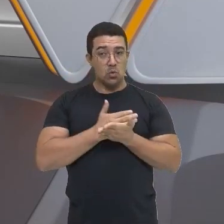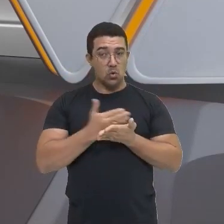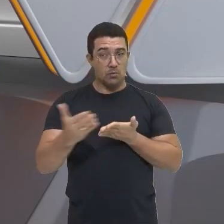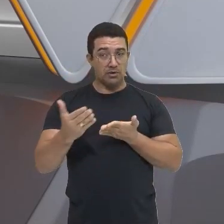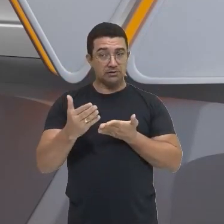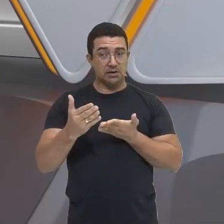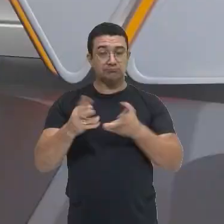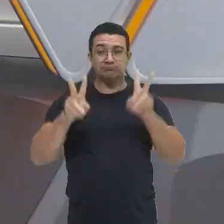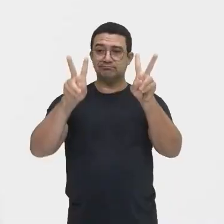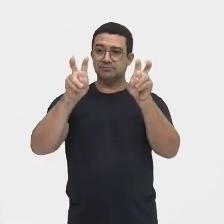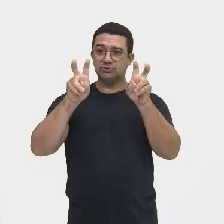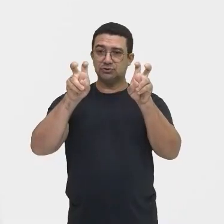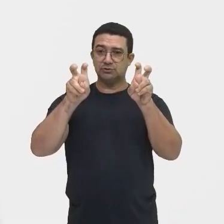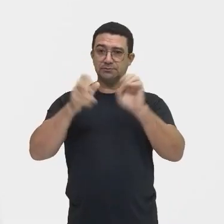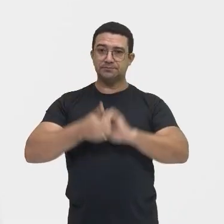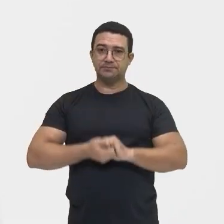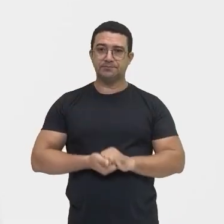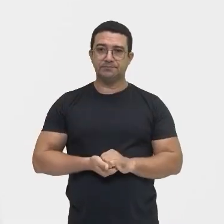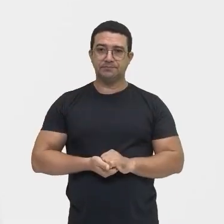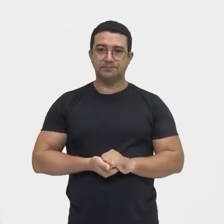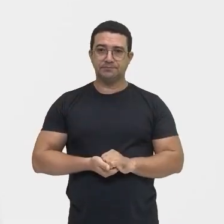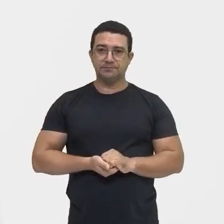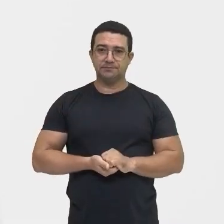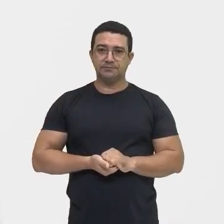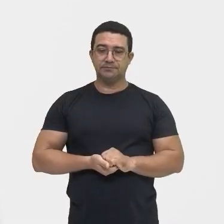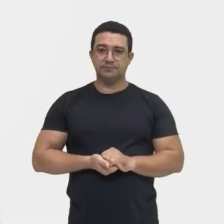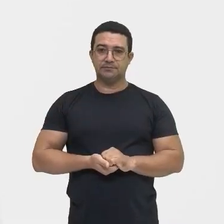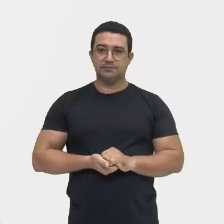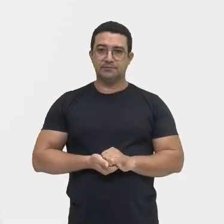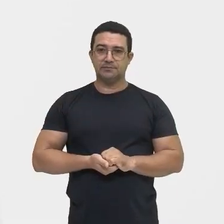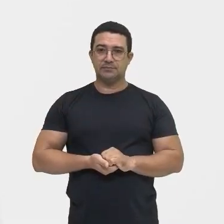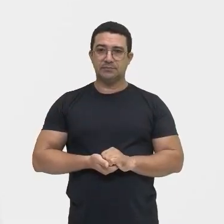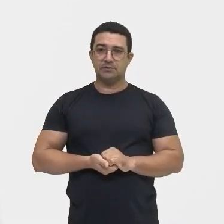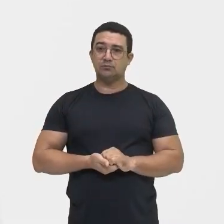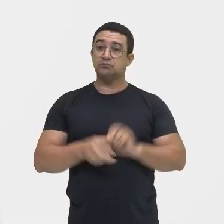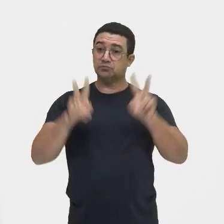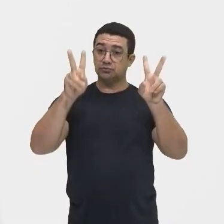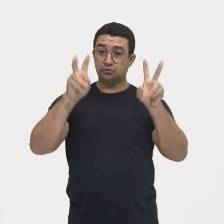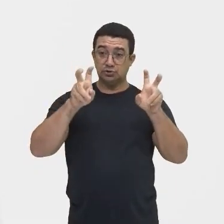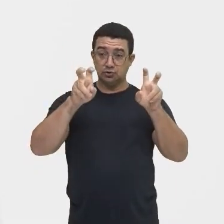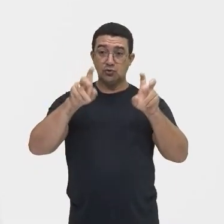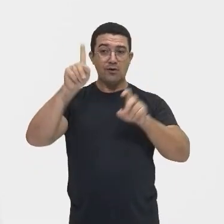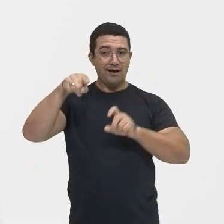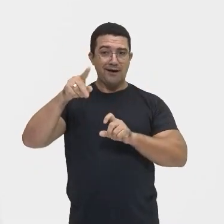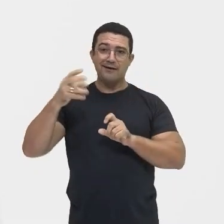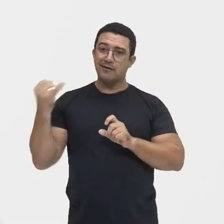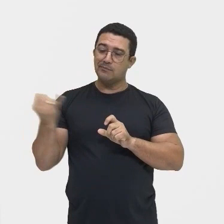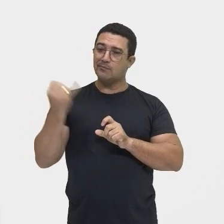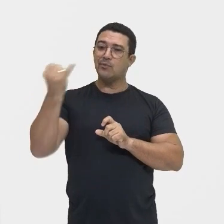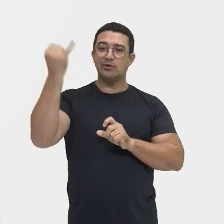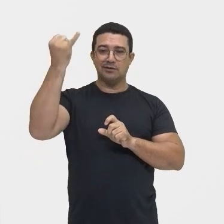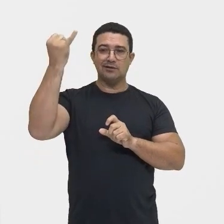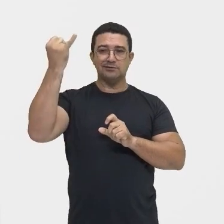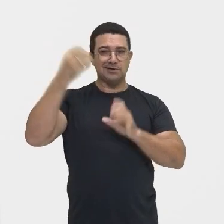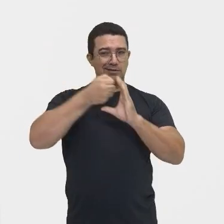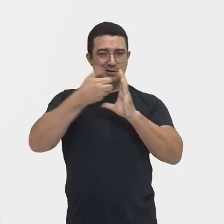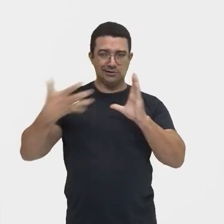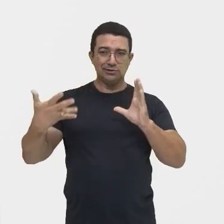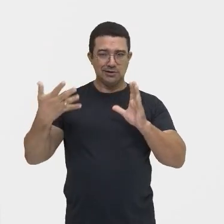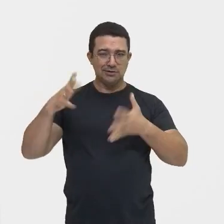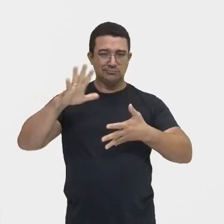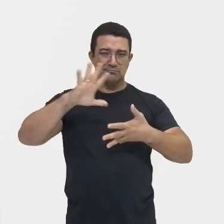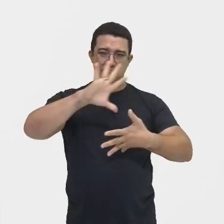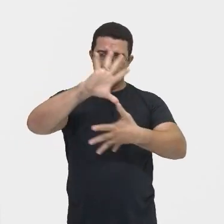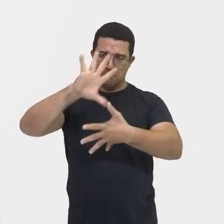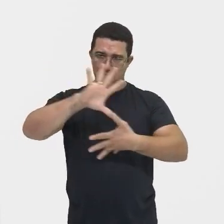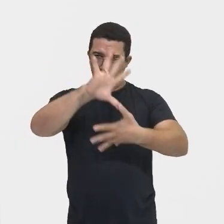com o título. Olha só, o título é um importante elemento do mapa e ele